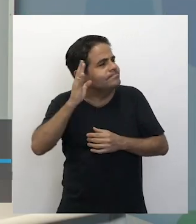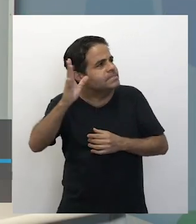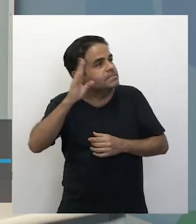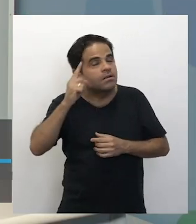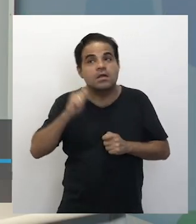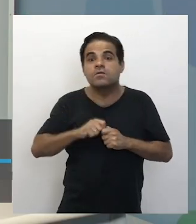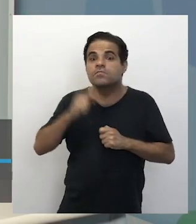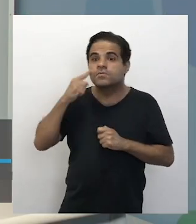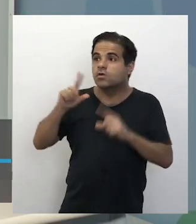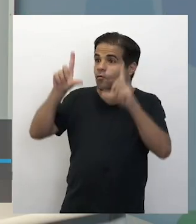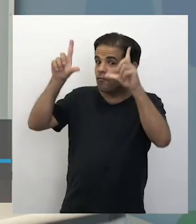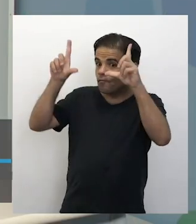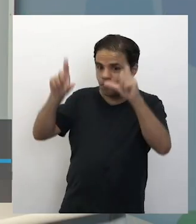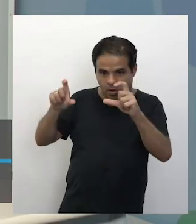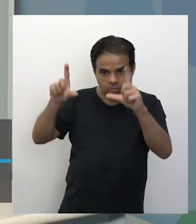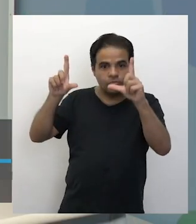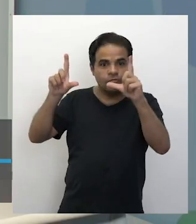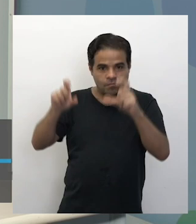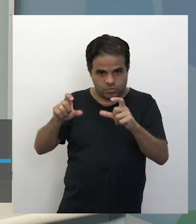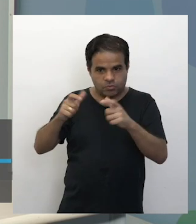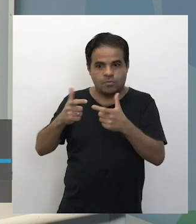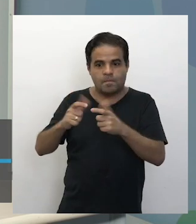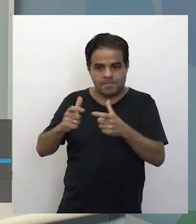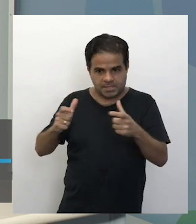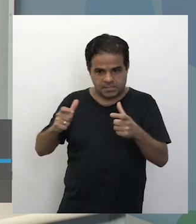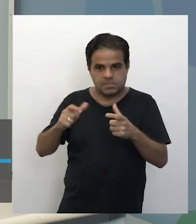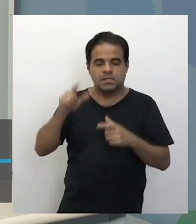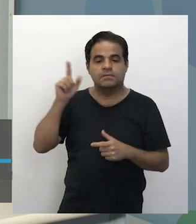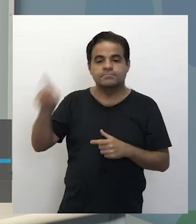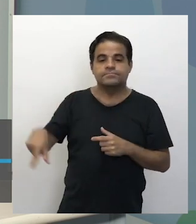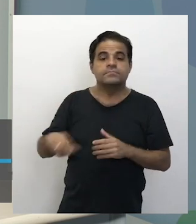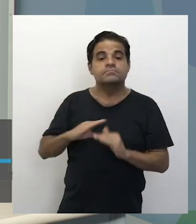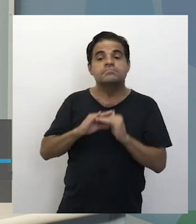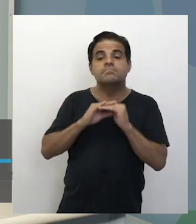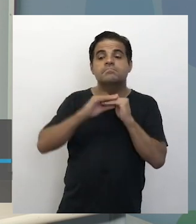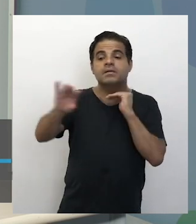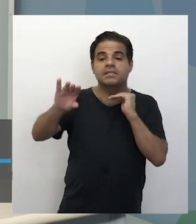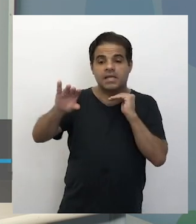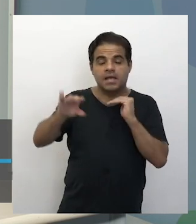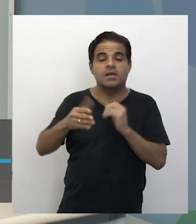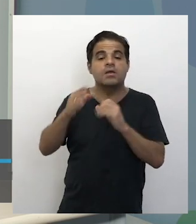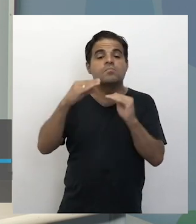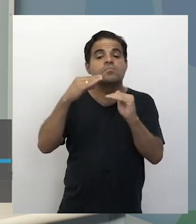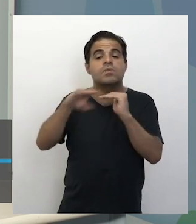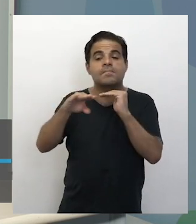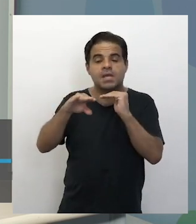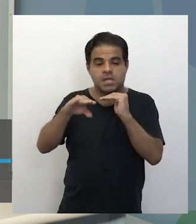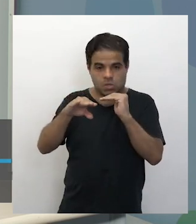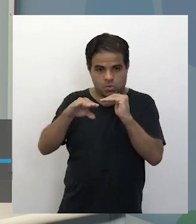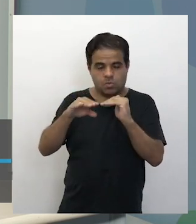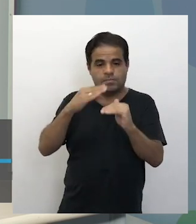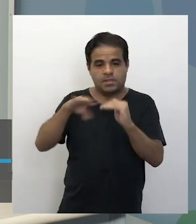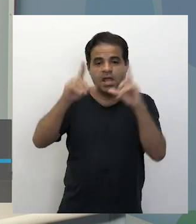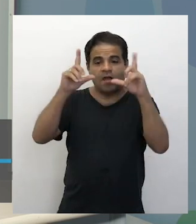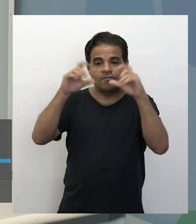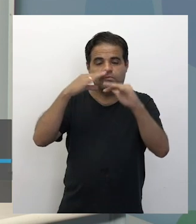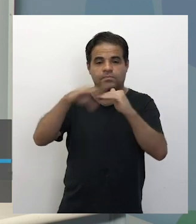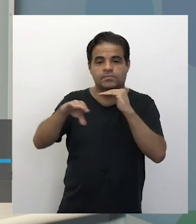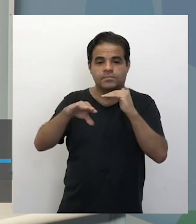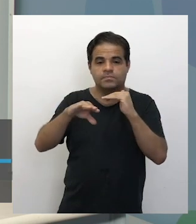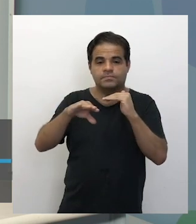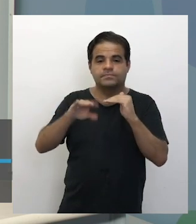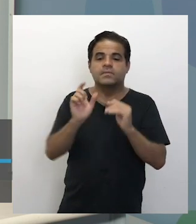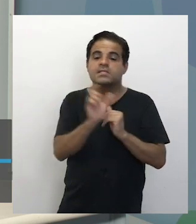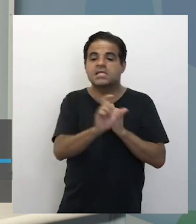tirei foto da peça e mandei essa foto por e-mail e coloquei how much